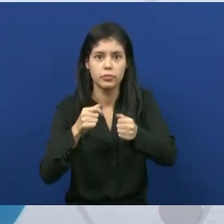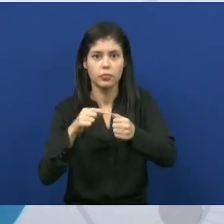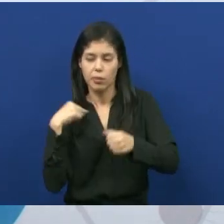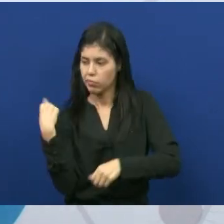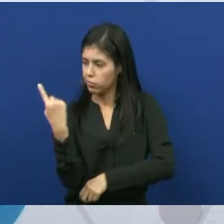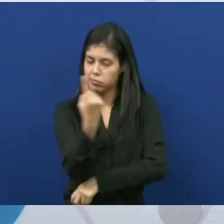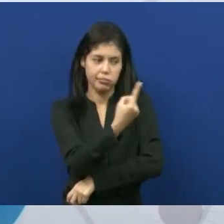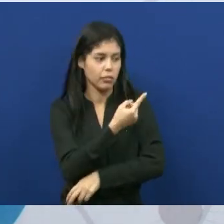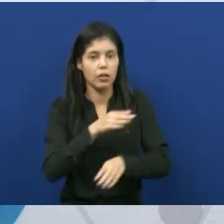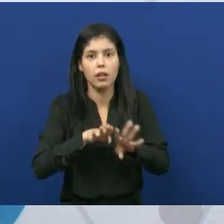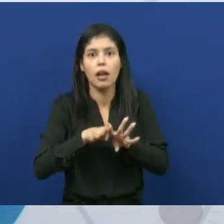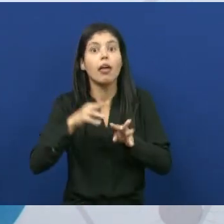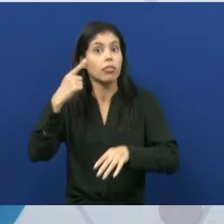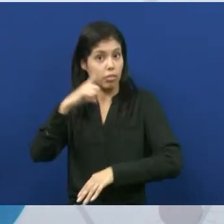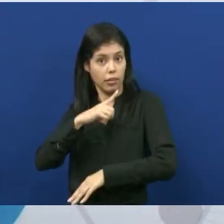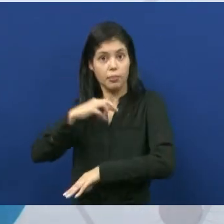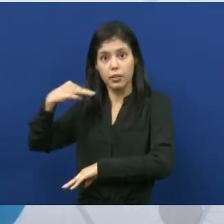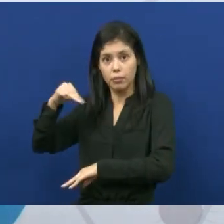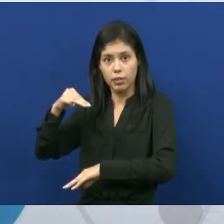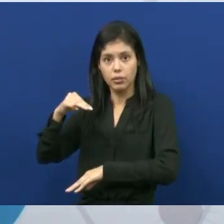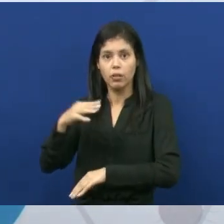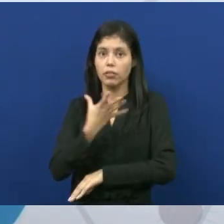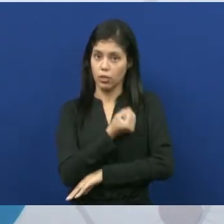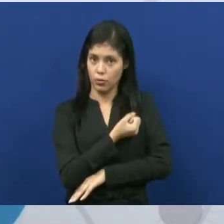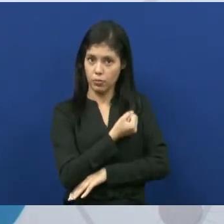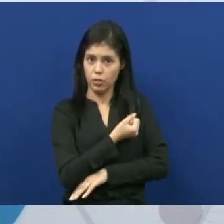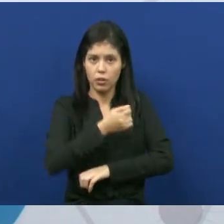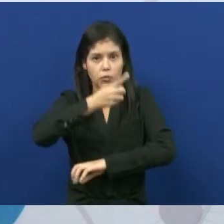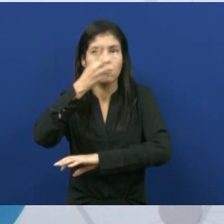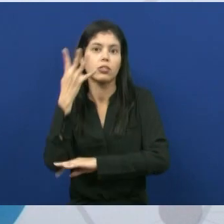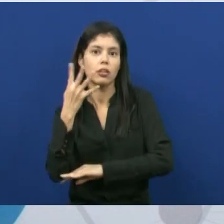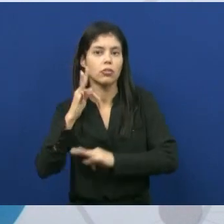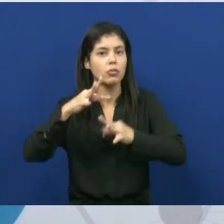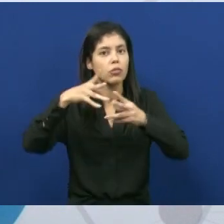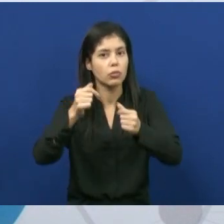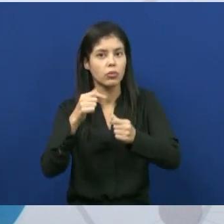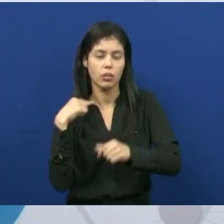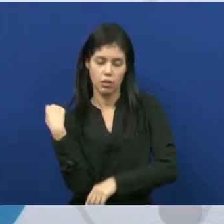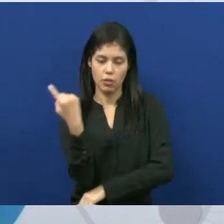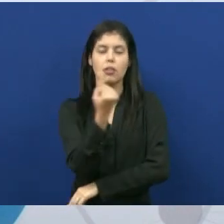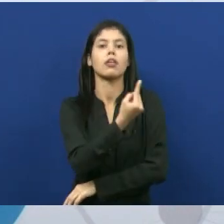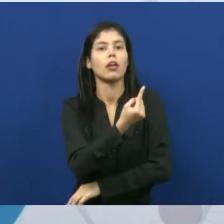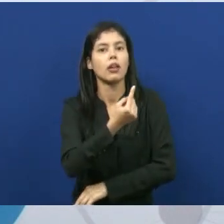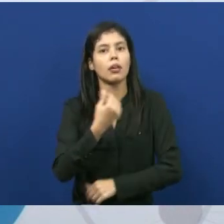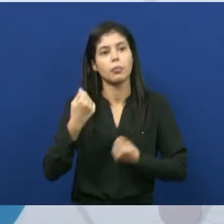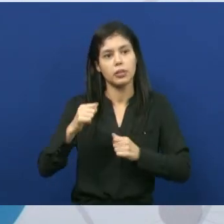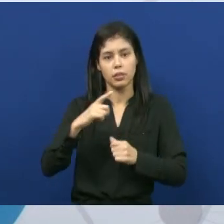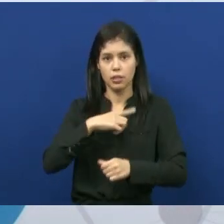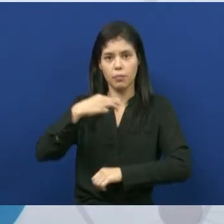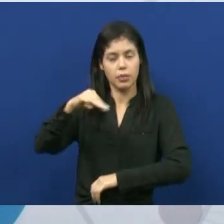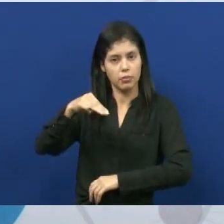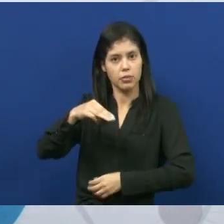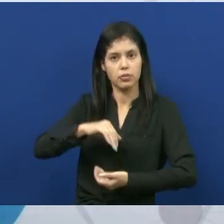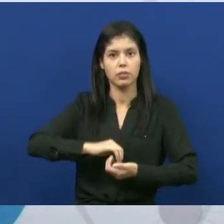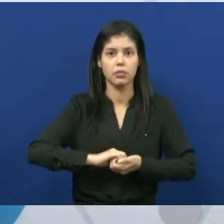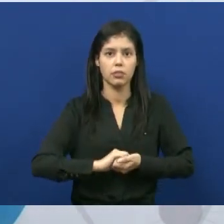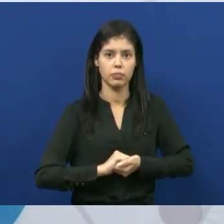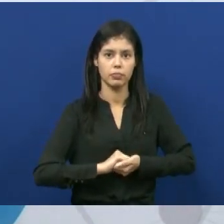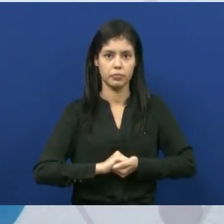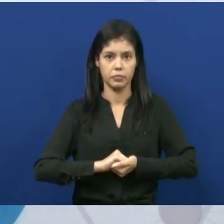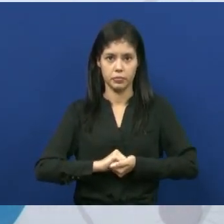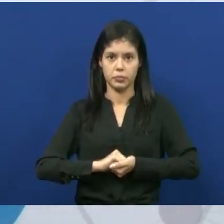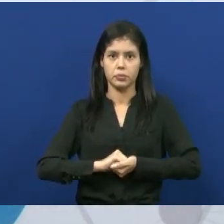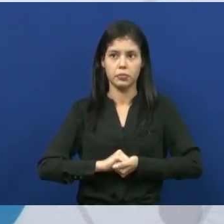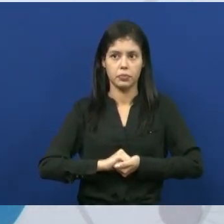ao seu redor tem matemática tem números em quantidades tudo envolve a matemática